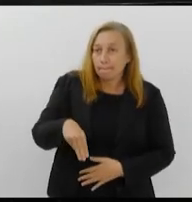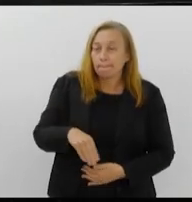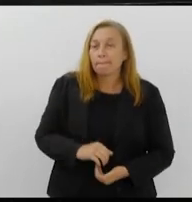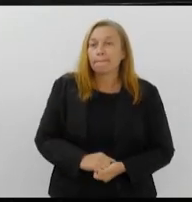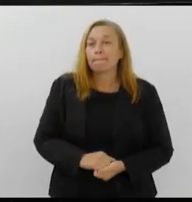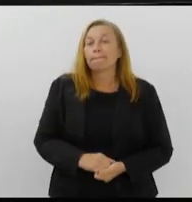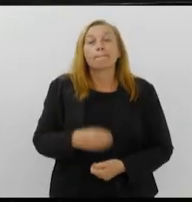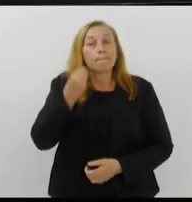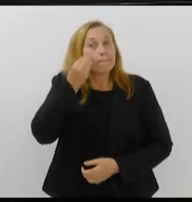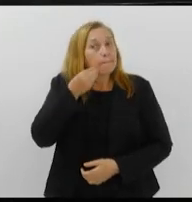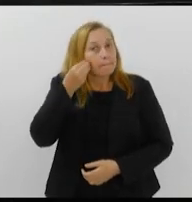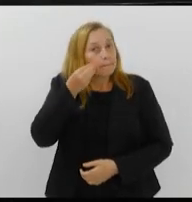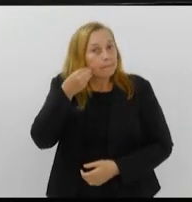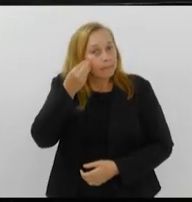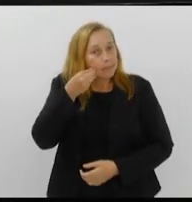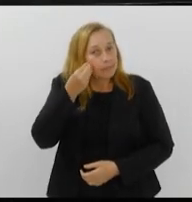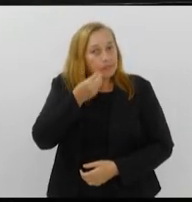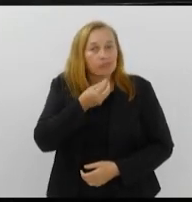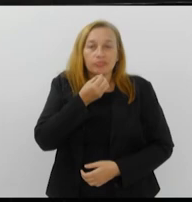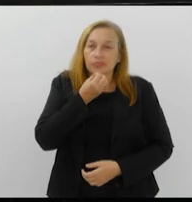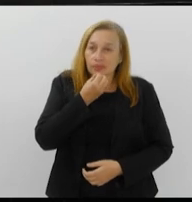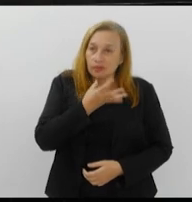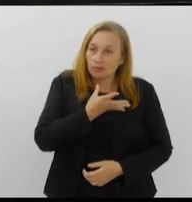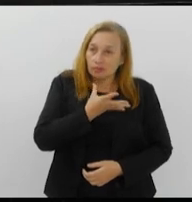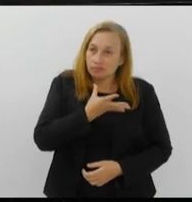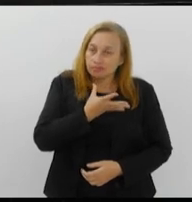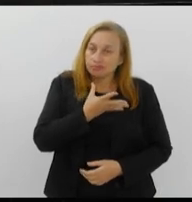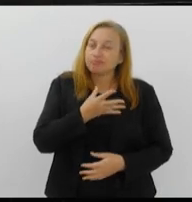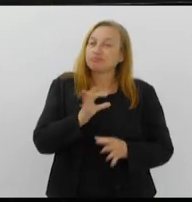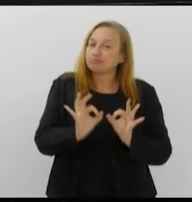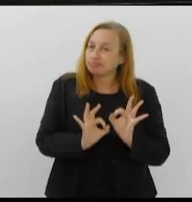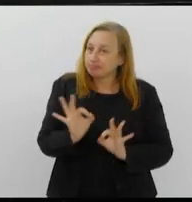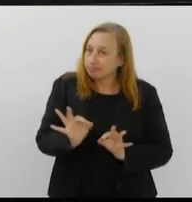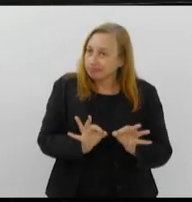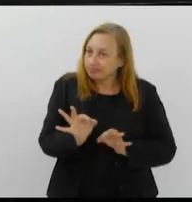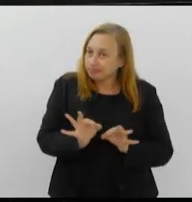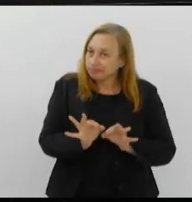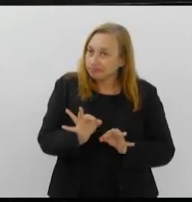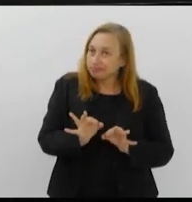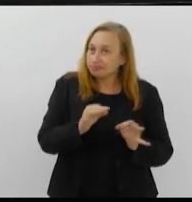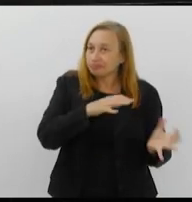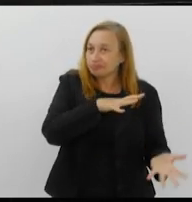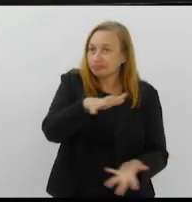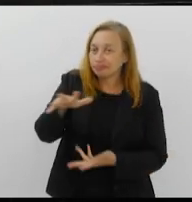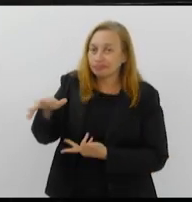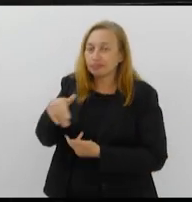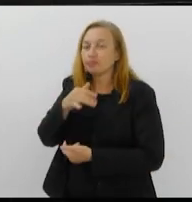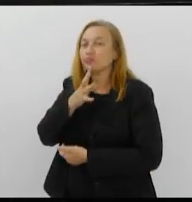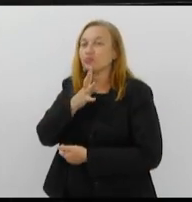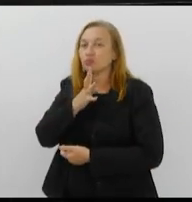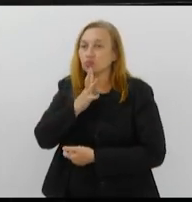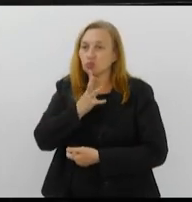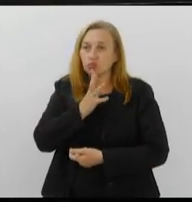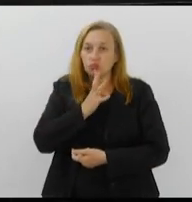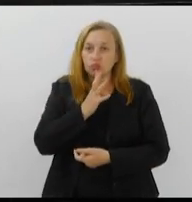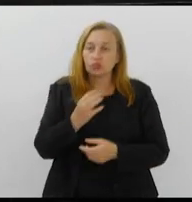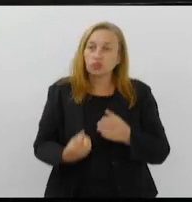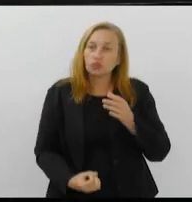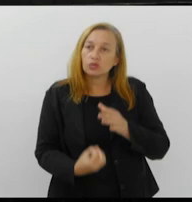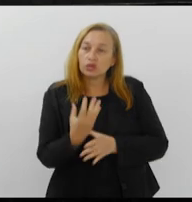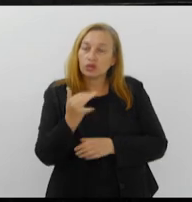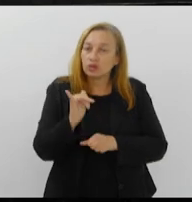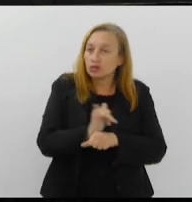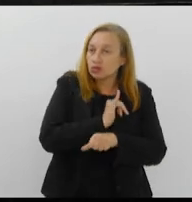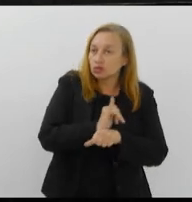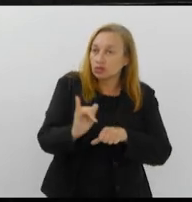uma experiência muito bem elaborada, internacionalmente reconhecida, criar